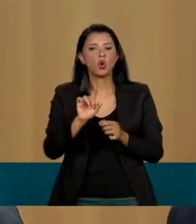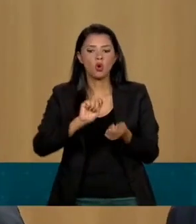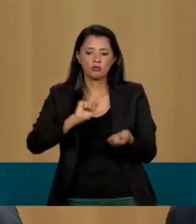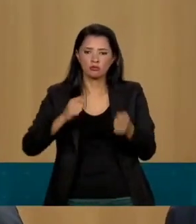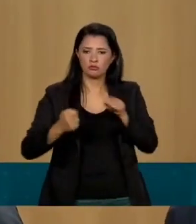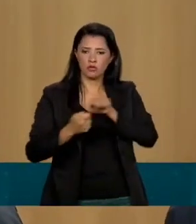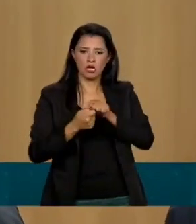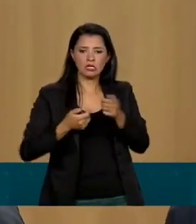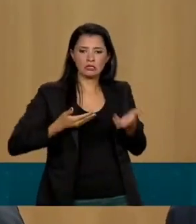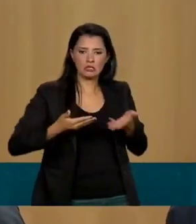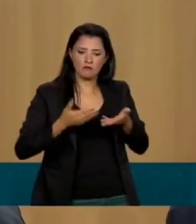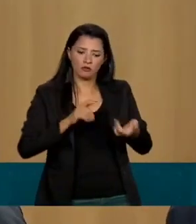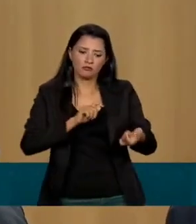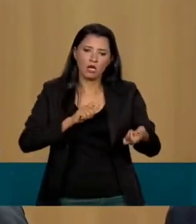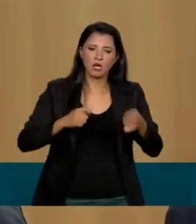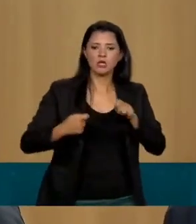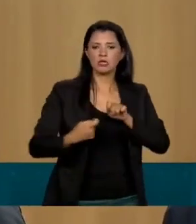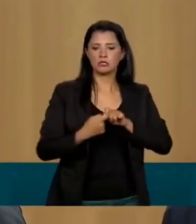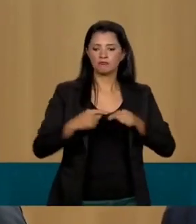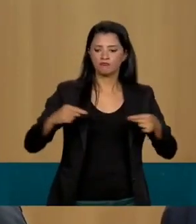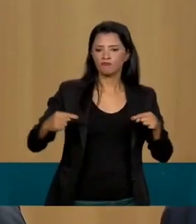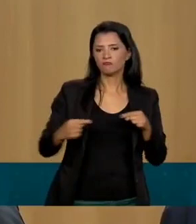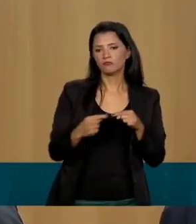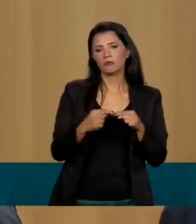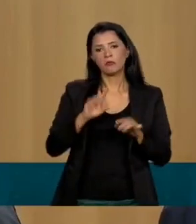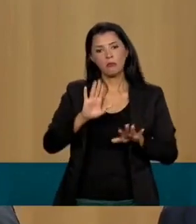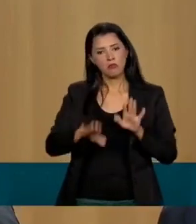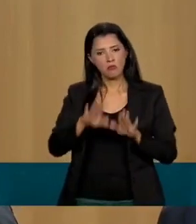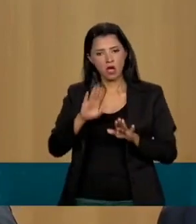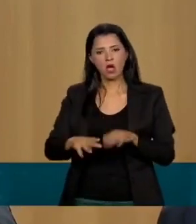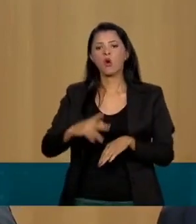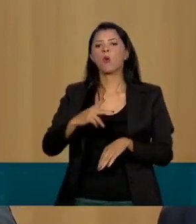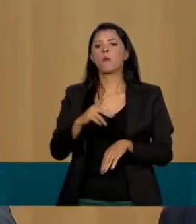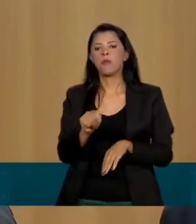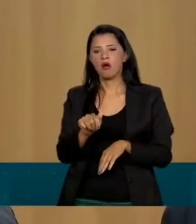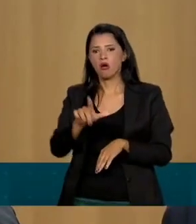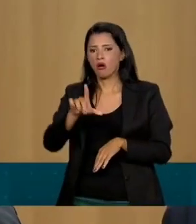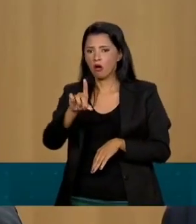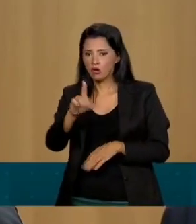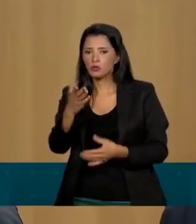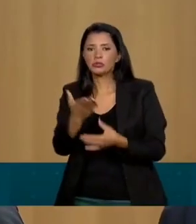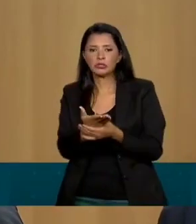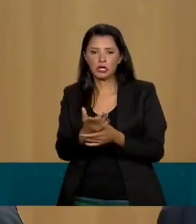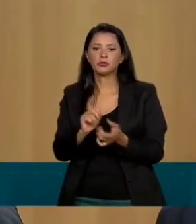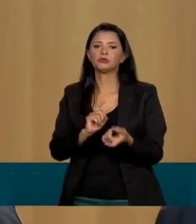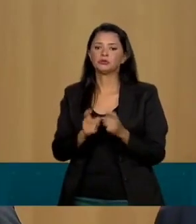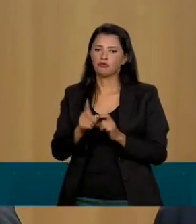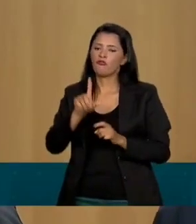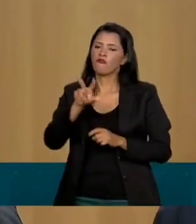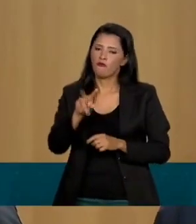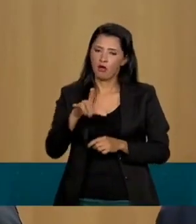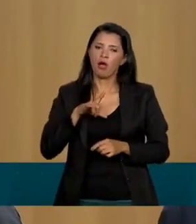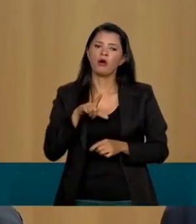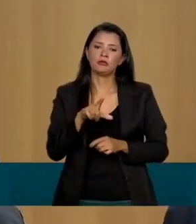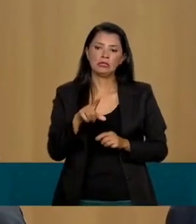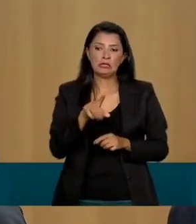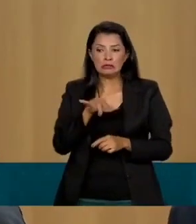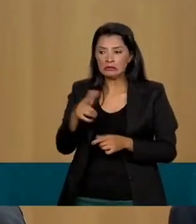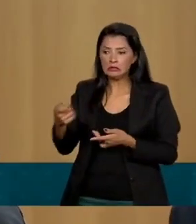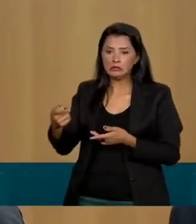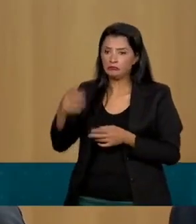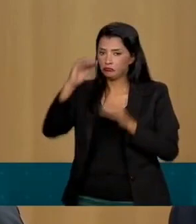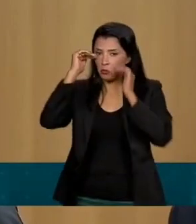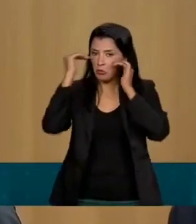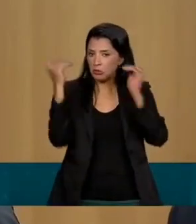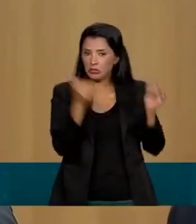desses serviços, mas o processo administrativo estará instaurado. E, claro, se não houver o